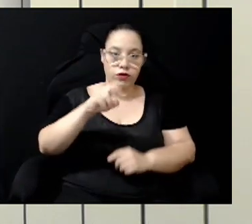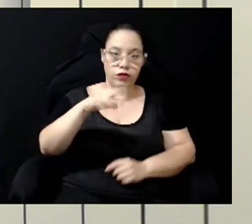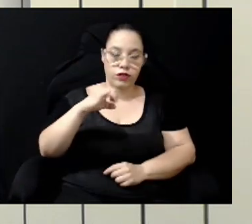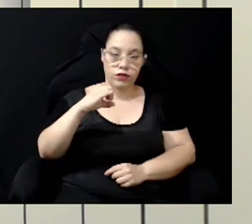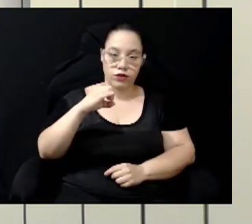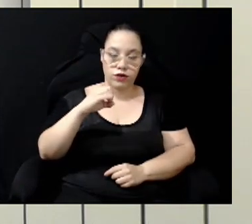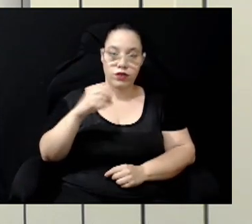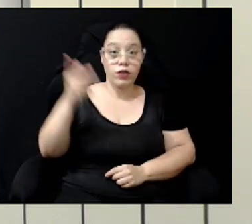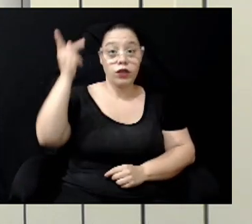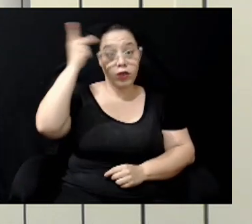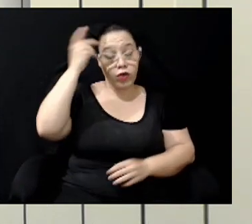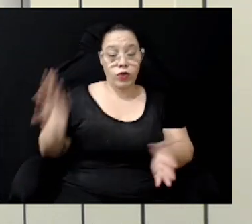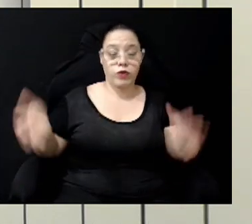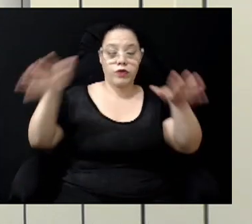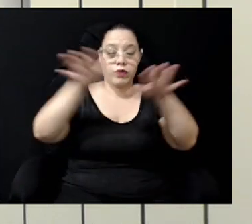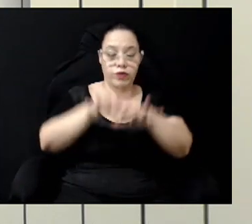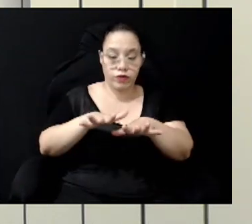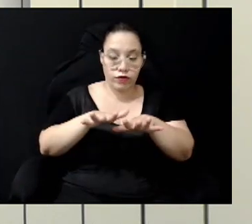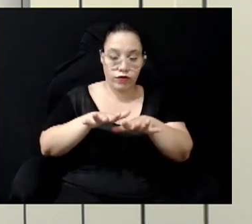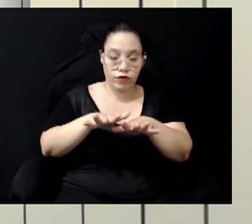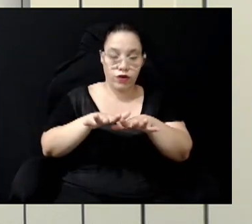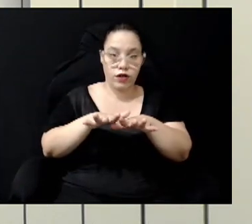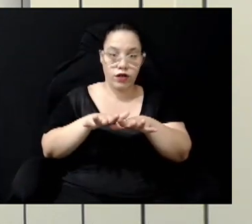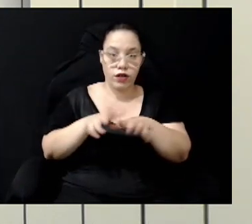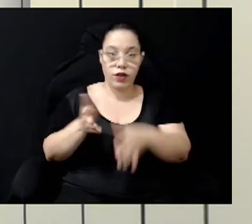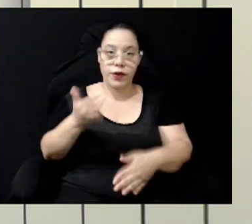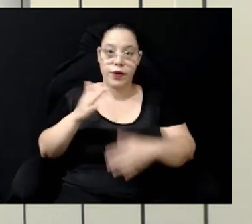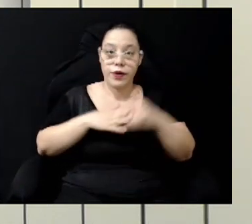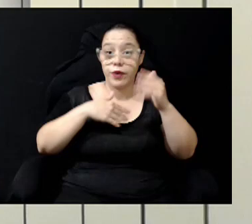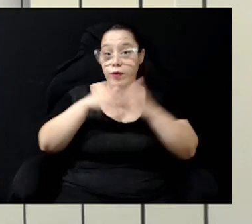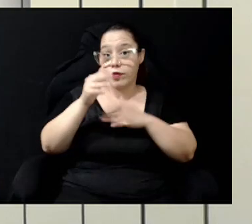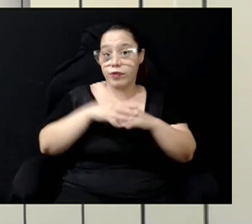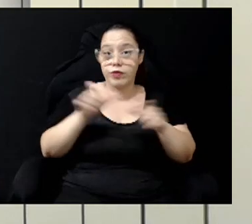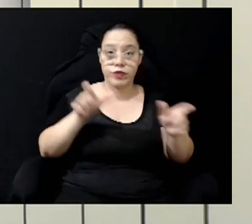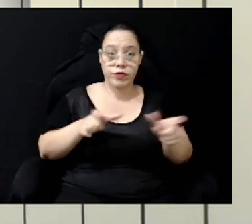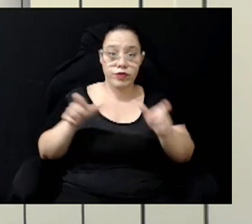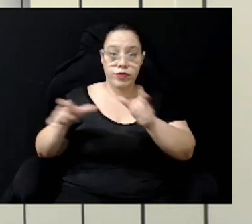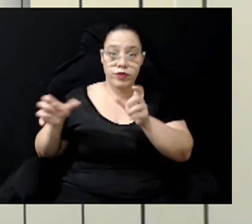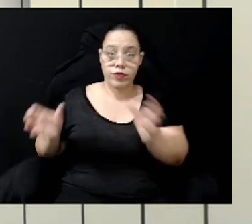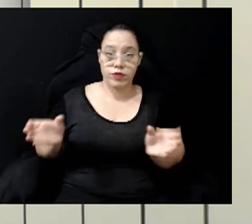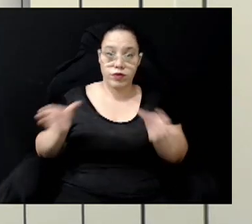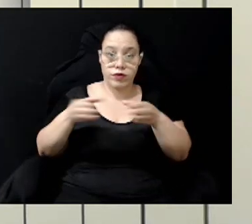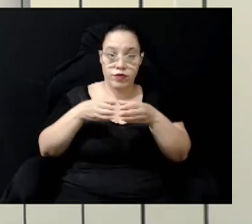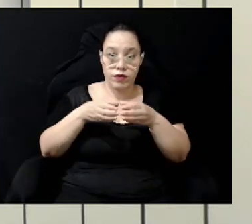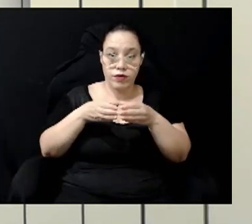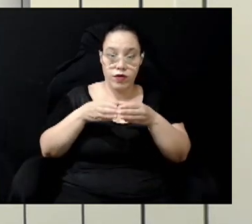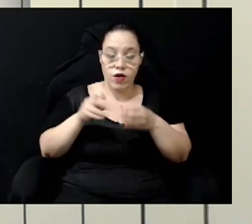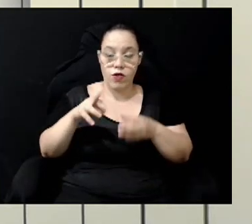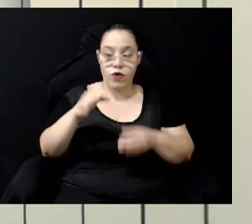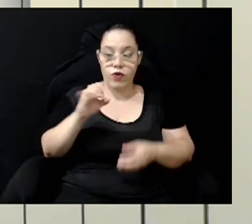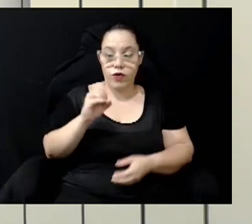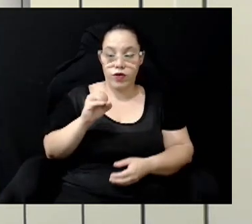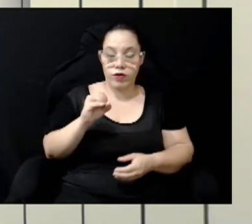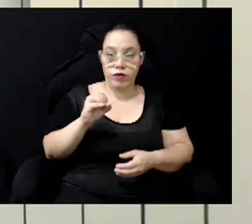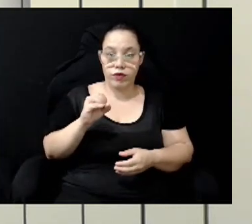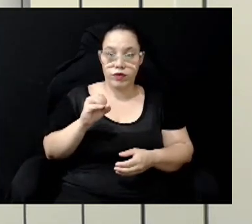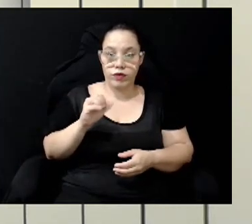incluir produtividade e pessoas com grupos, e as feiras é uma forma aí das